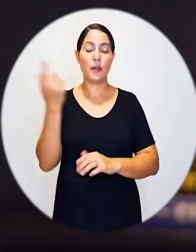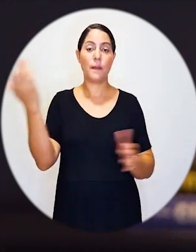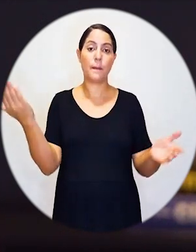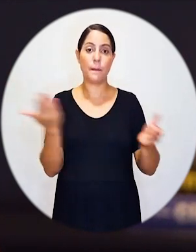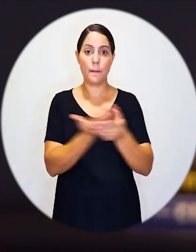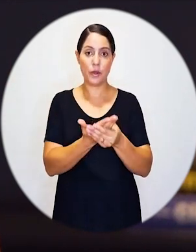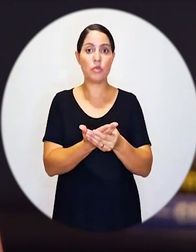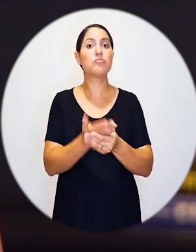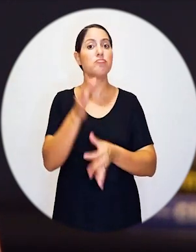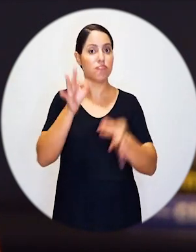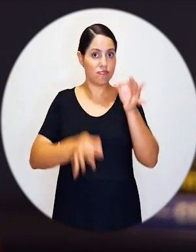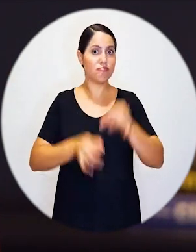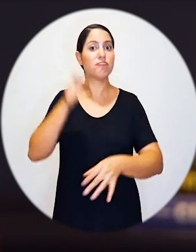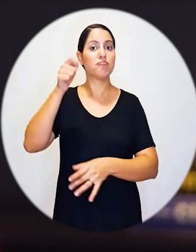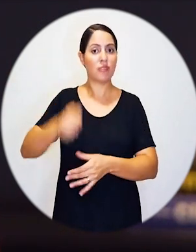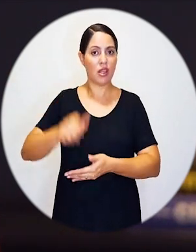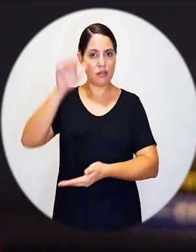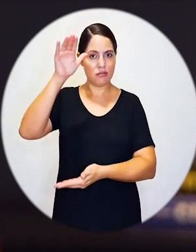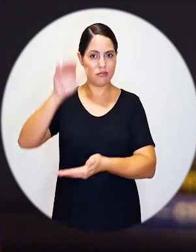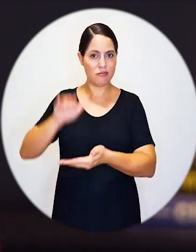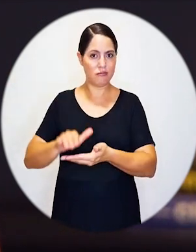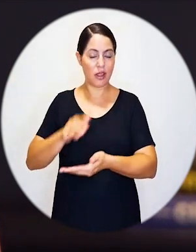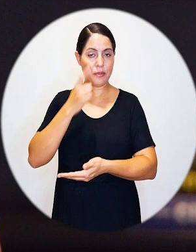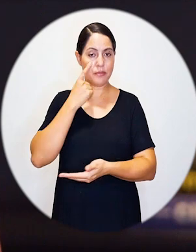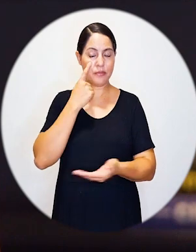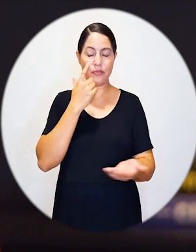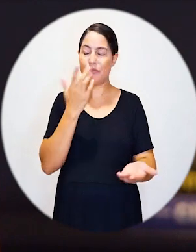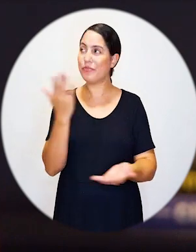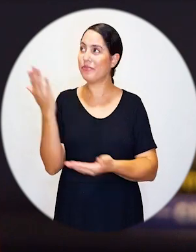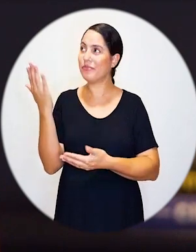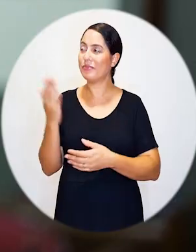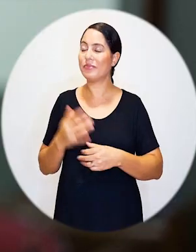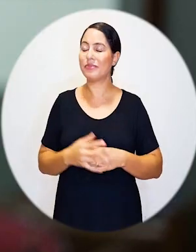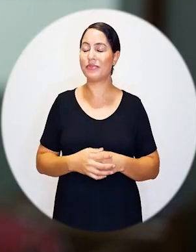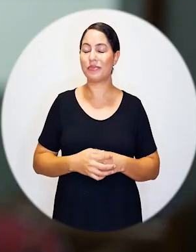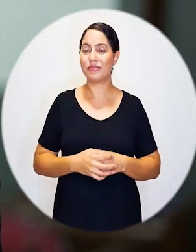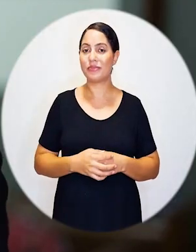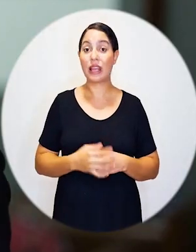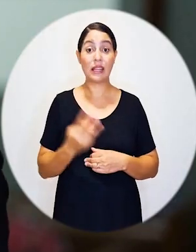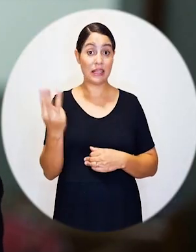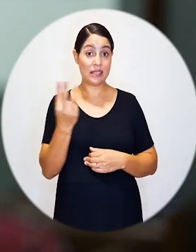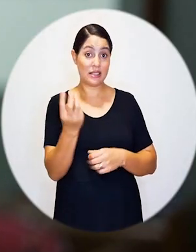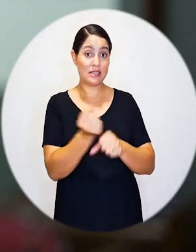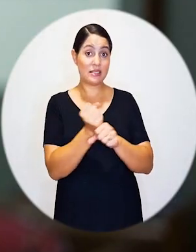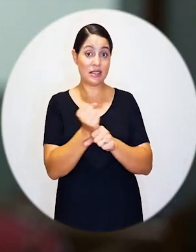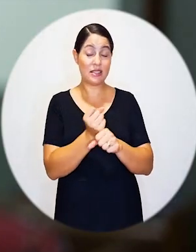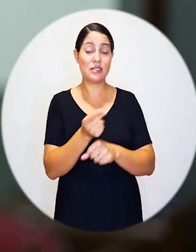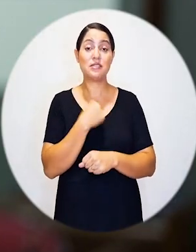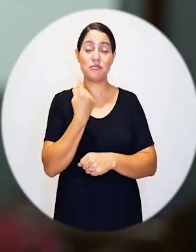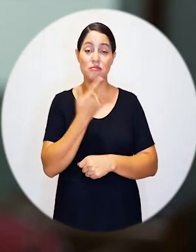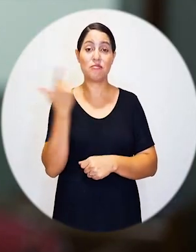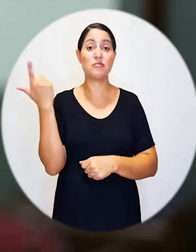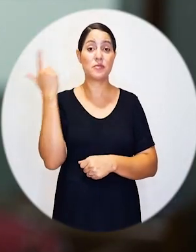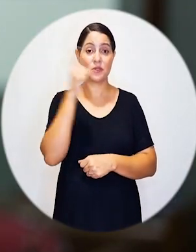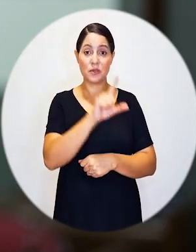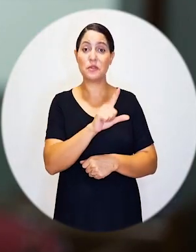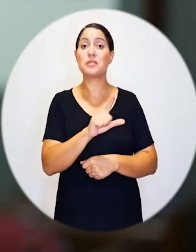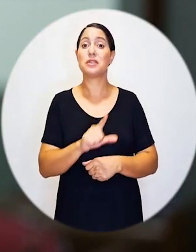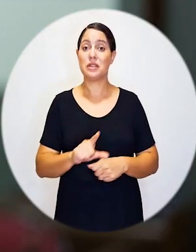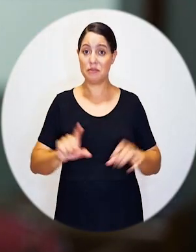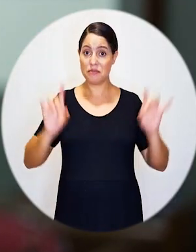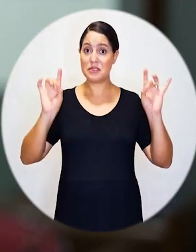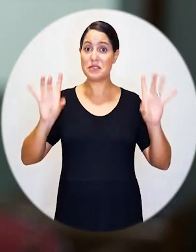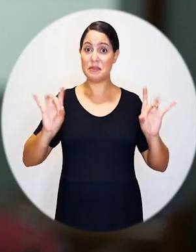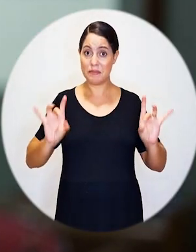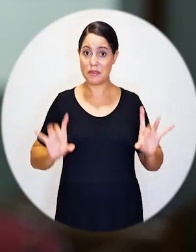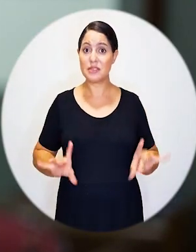processos foram julgados, reduzindo consideravelmente o acervo. Confira. Esse triênio nós conseguimos importantes resultados no órgão